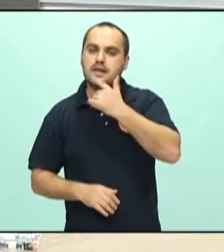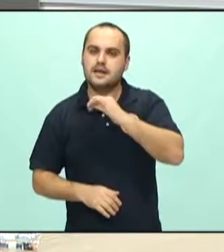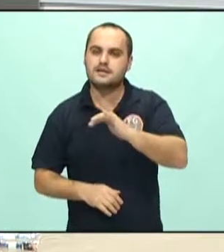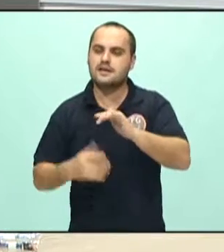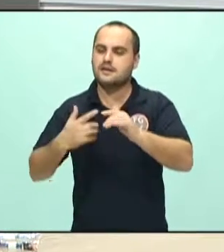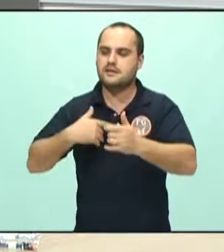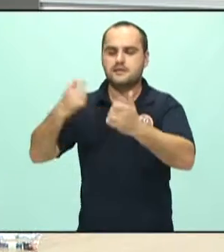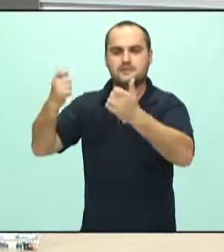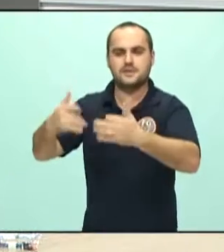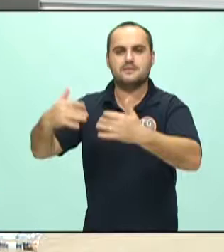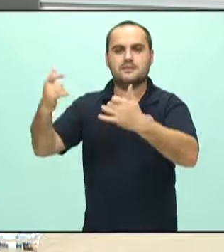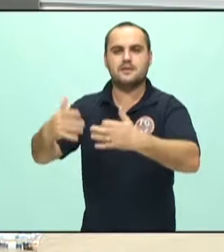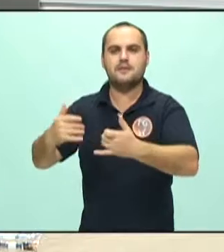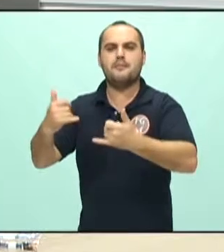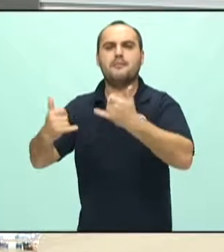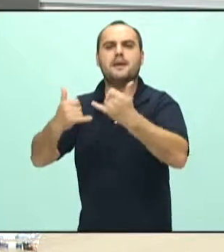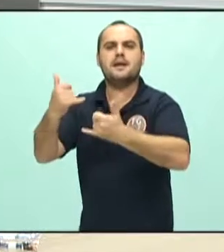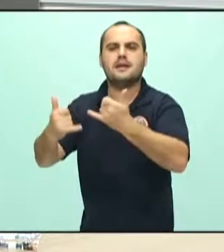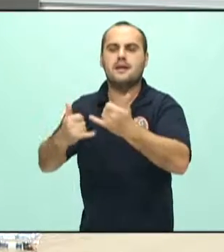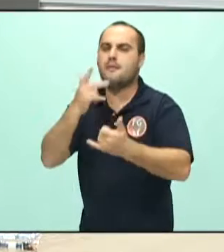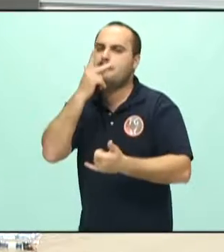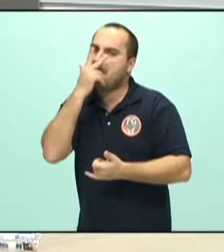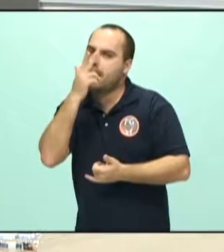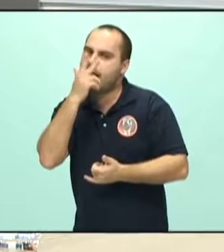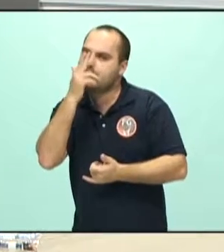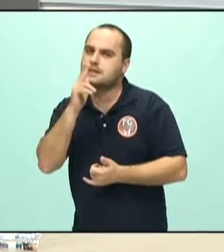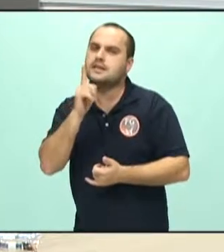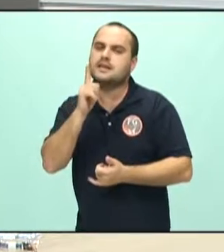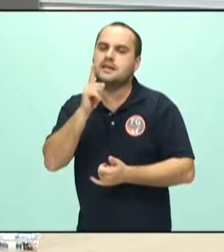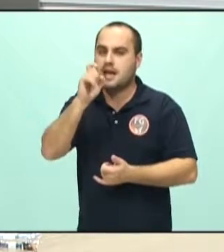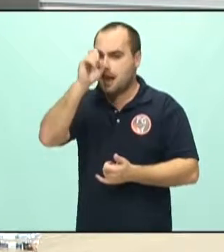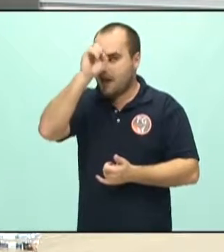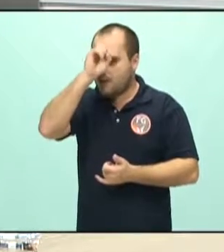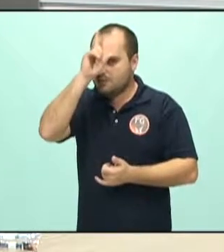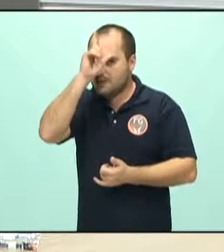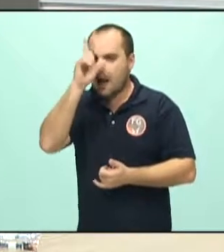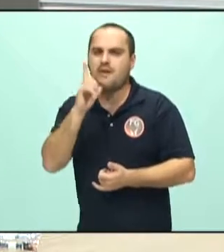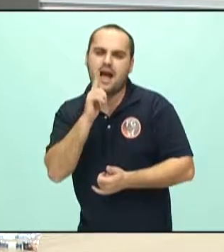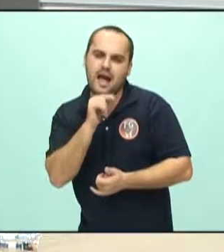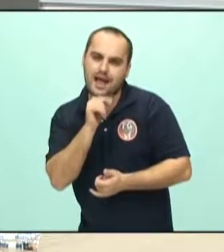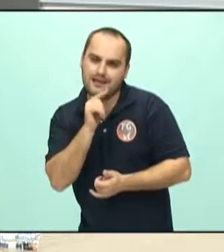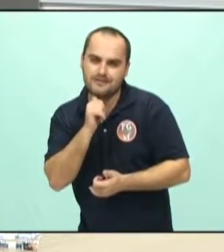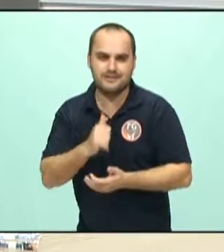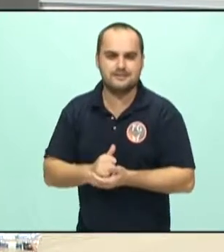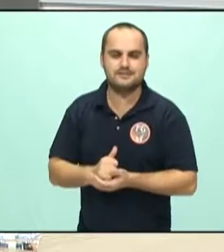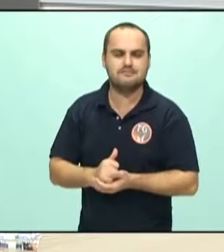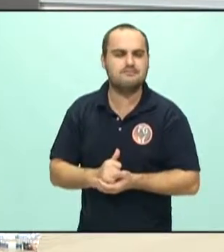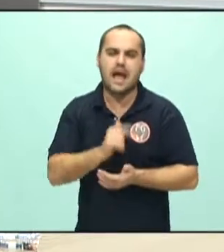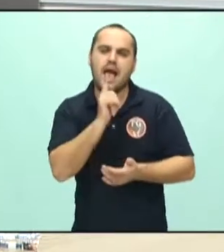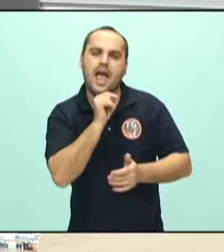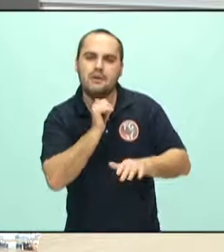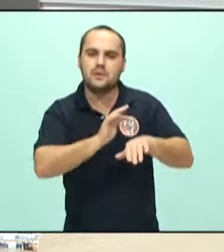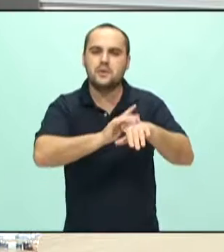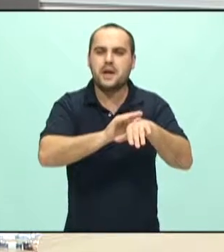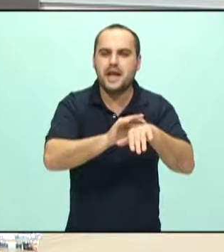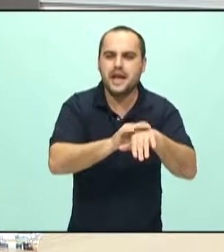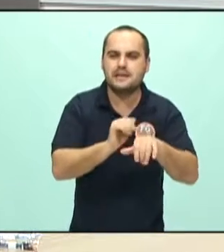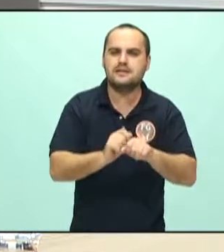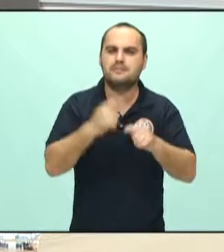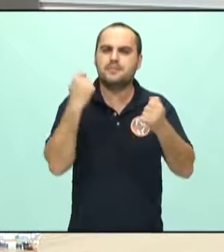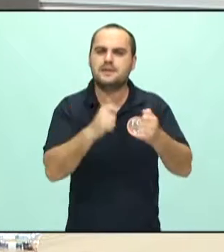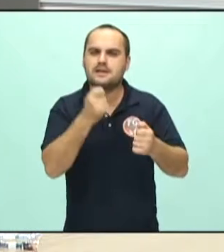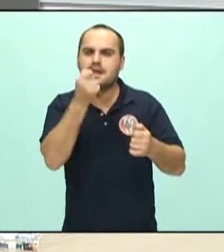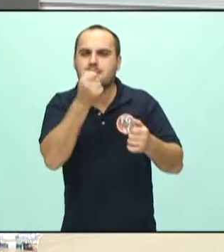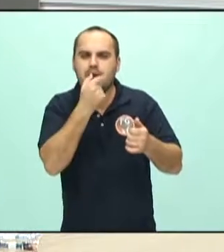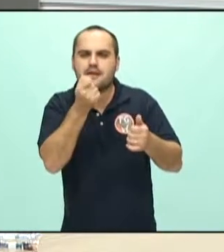fala da estação de tratamento de água como se fosse um hospital da água que água cada vez mais doente que ela que a gente tem que colocar cada vez mais remédio